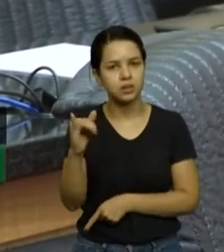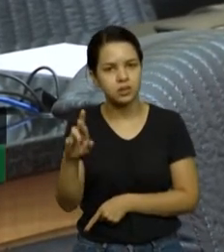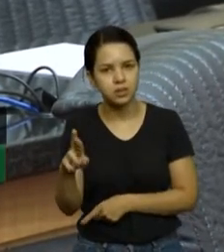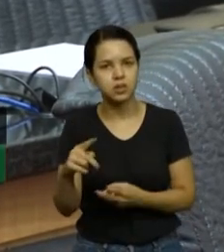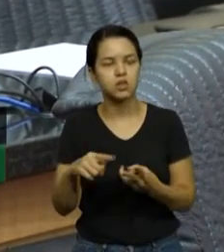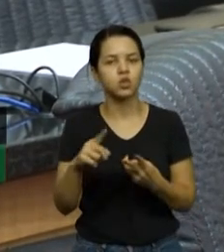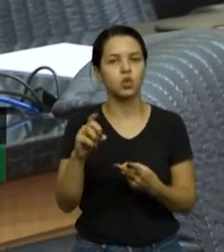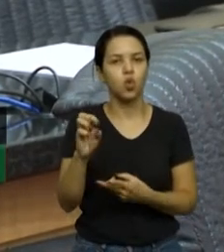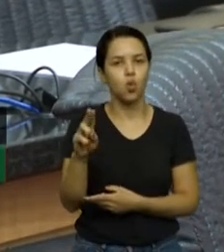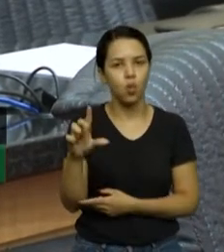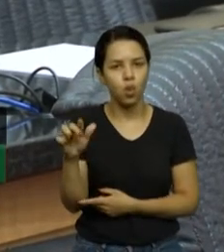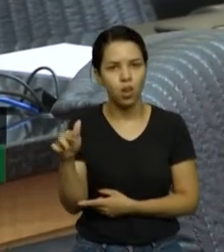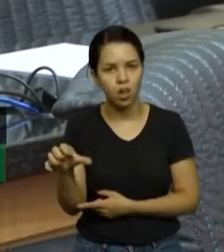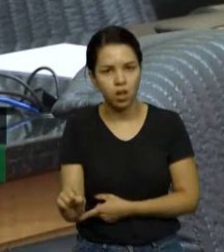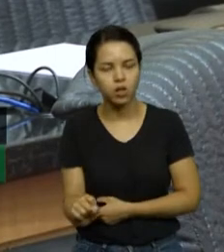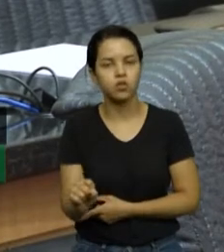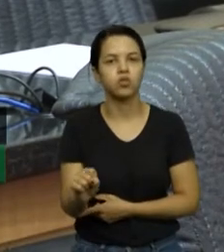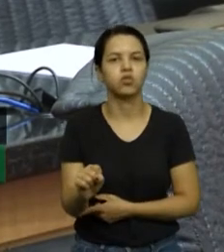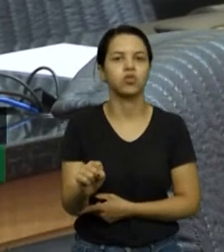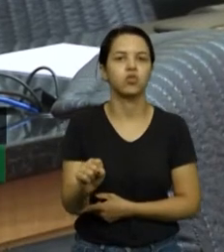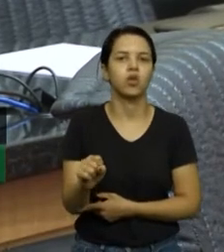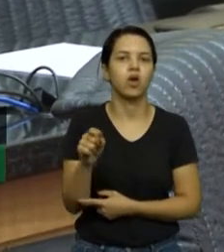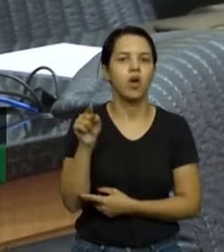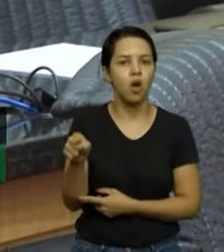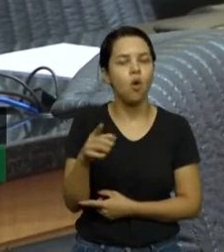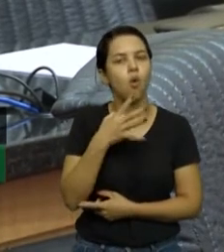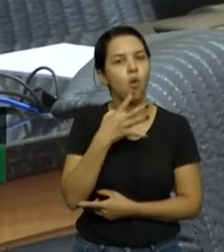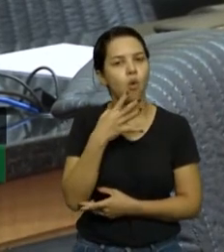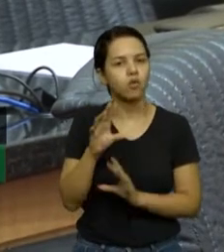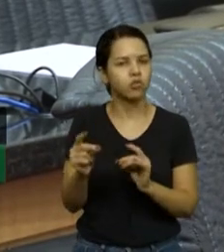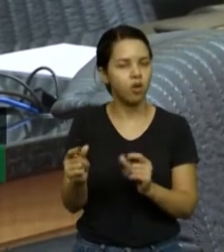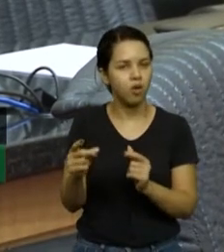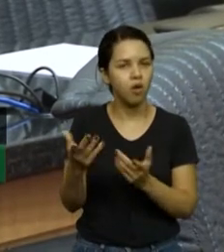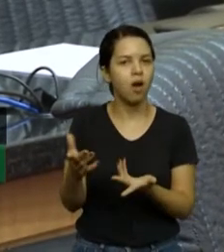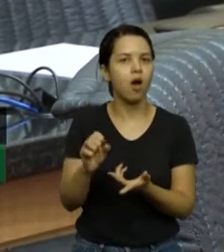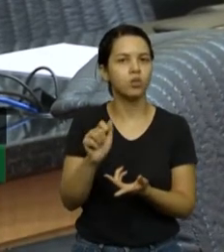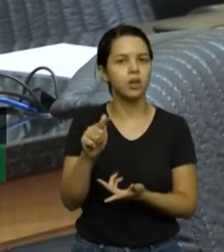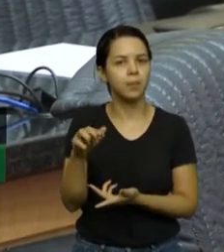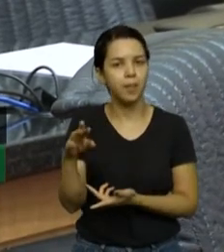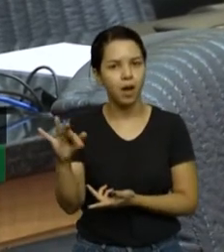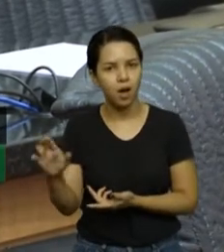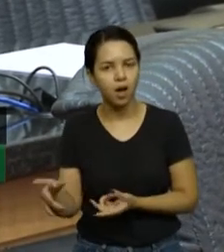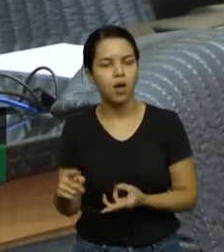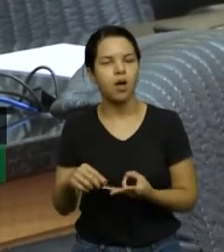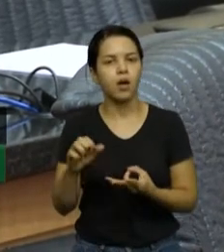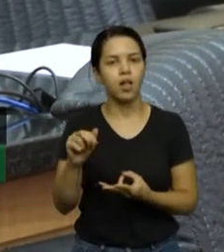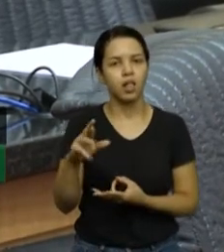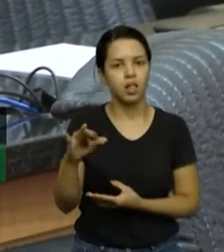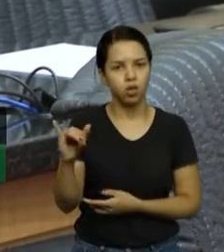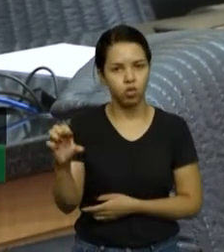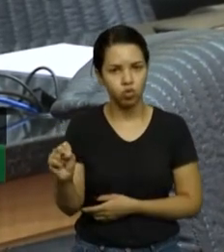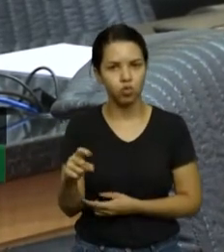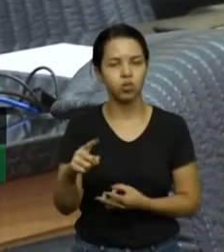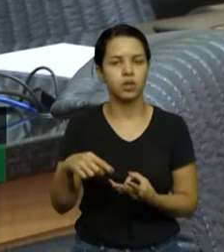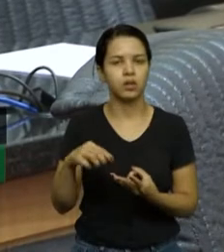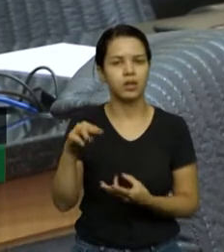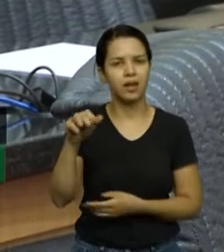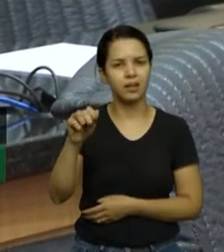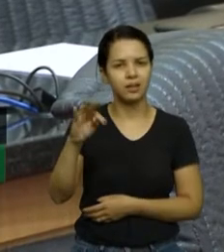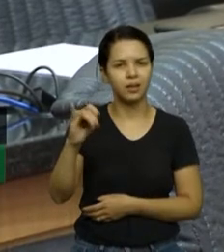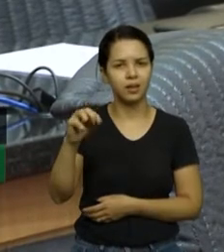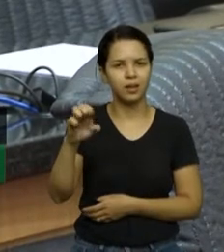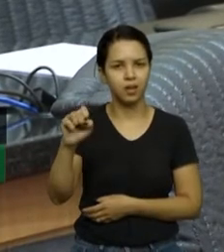o Altamir, que é o nosso popular Madruga, o seu Ademar, o Carlinhos e o Nathaniel. Então, como falei, sejam